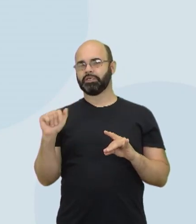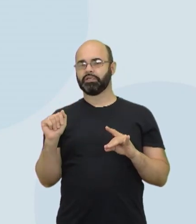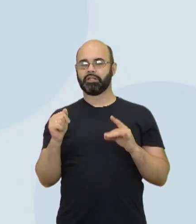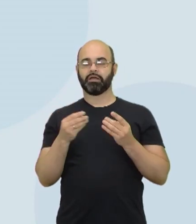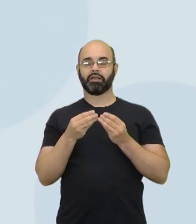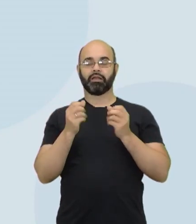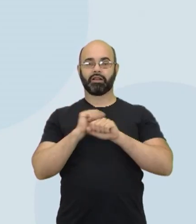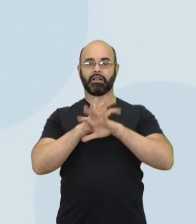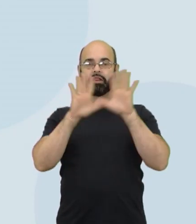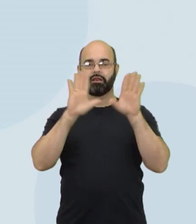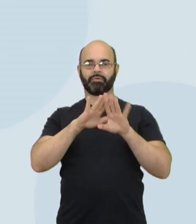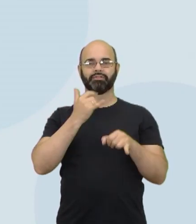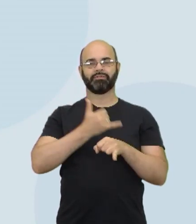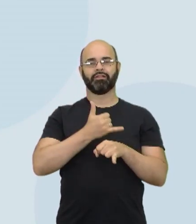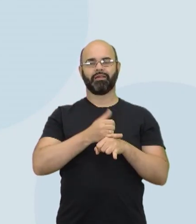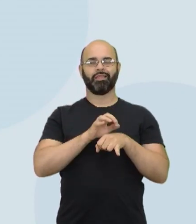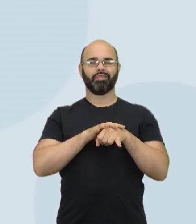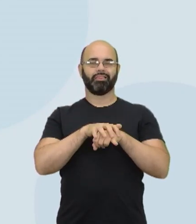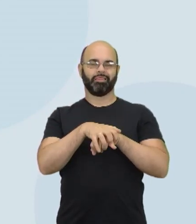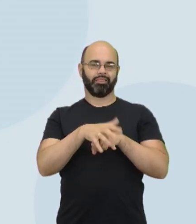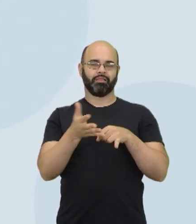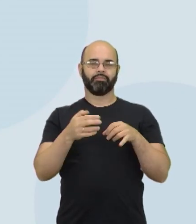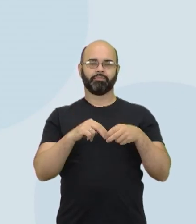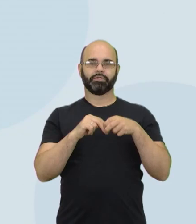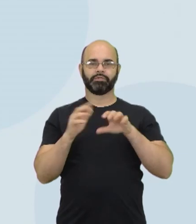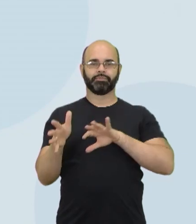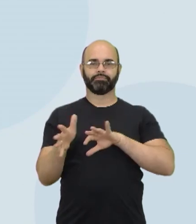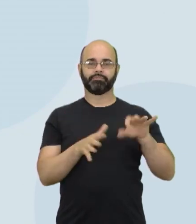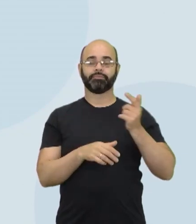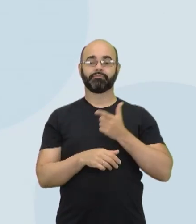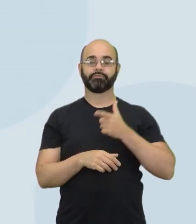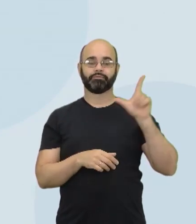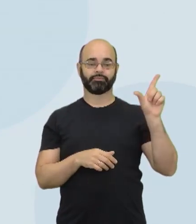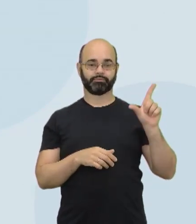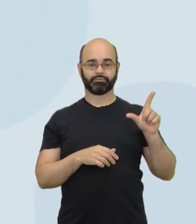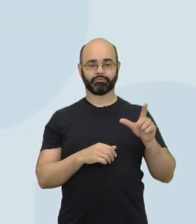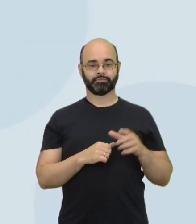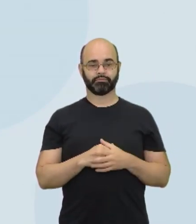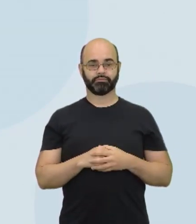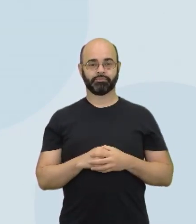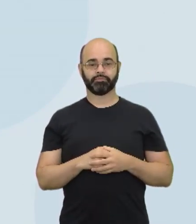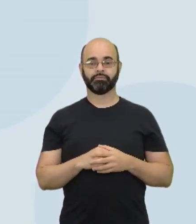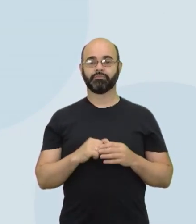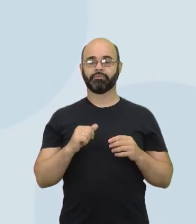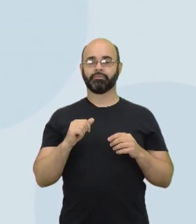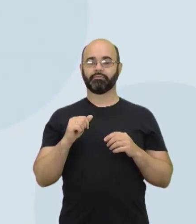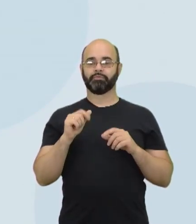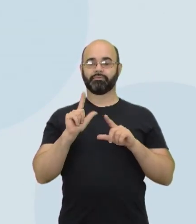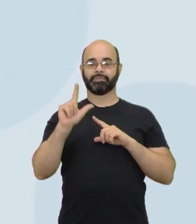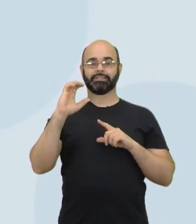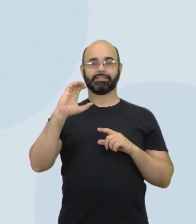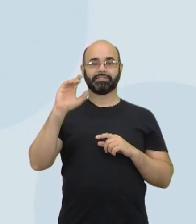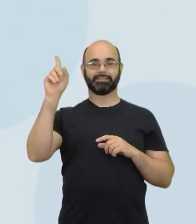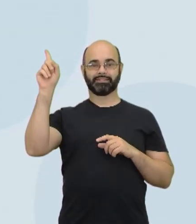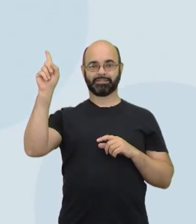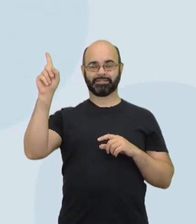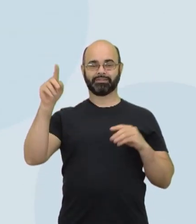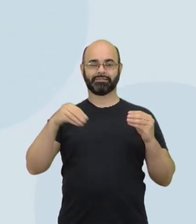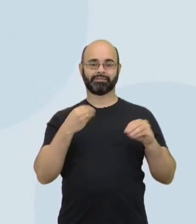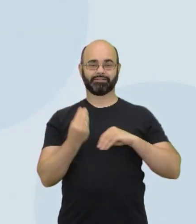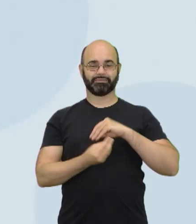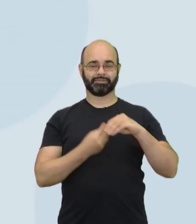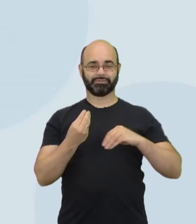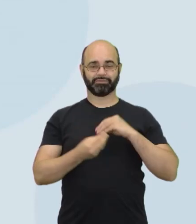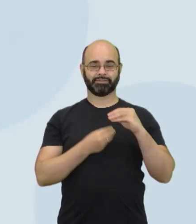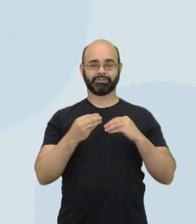oxidação do ferro. E aí nós temos aí na próxima tela, vamos lá para horizonte C, é a mistura de solo